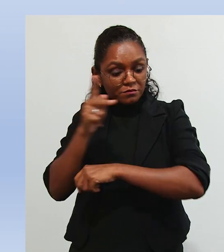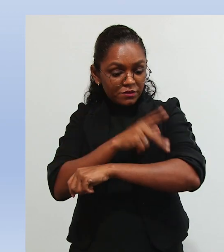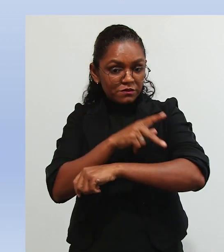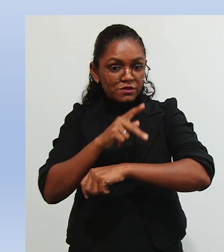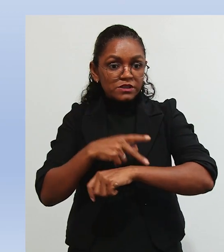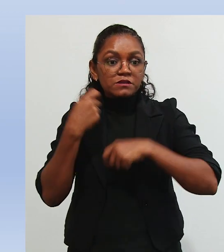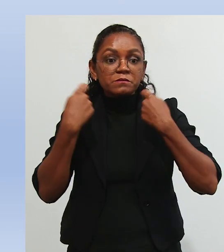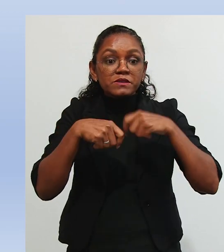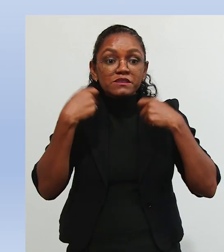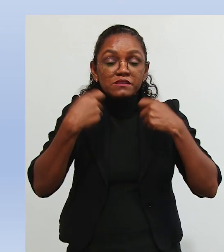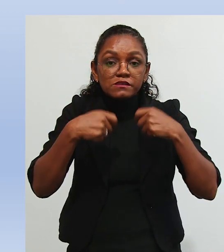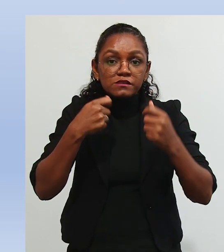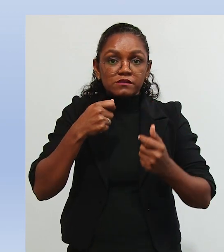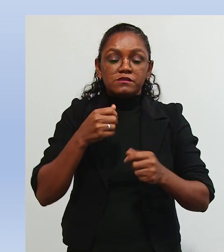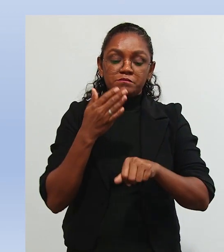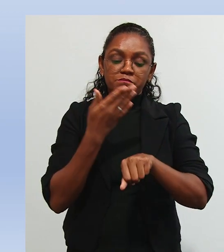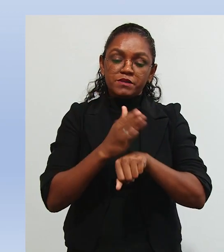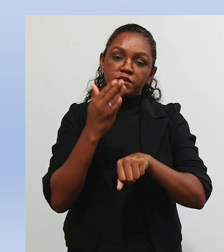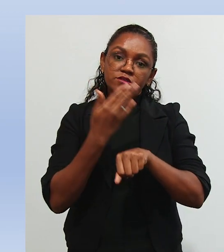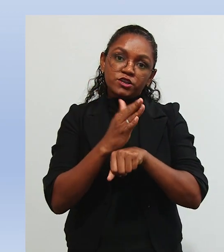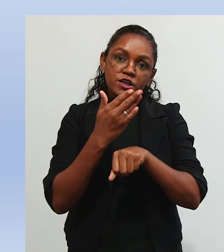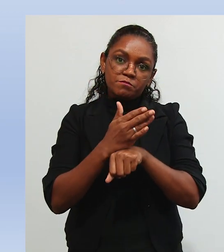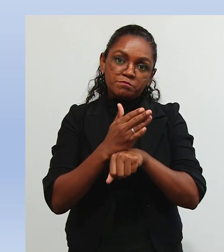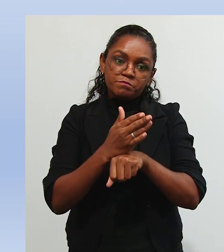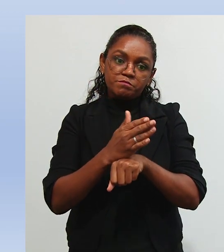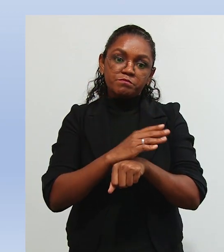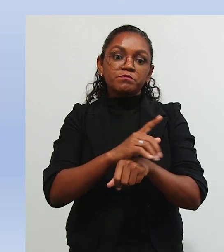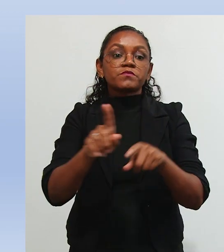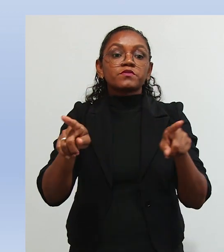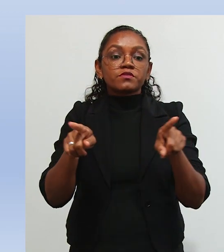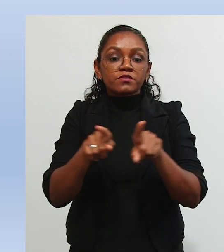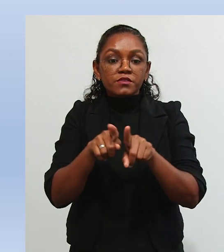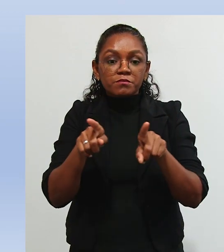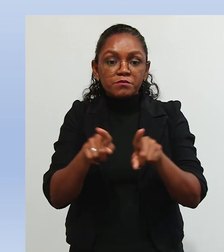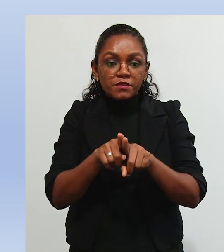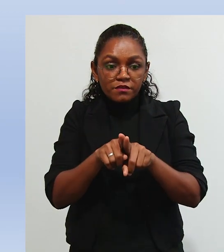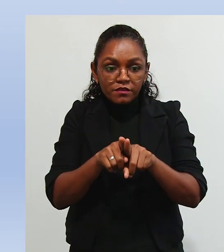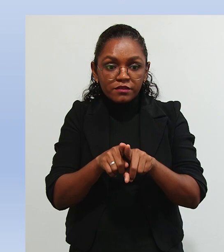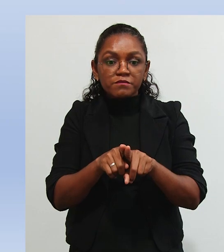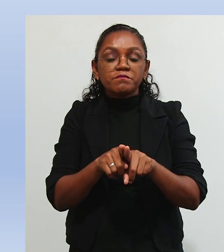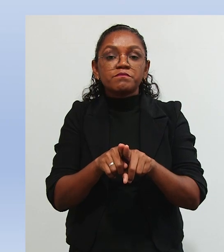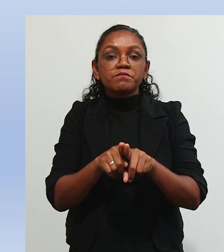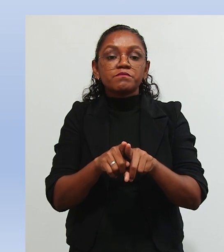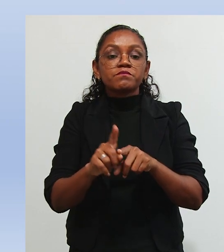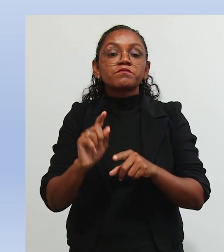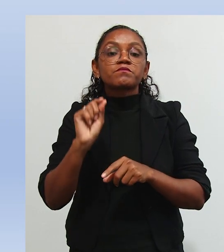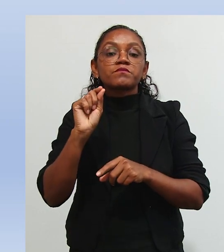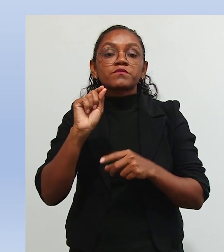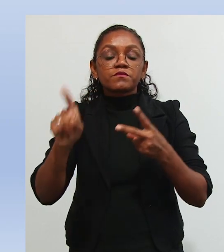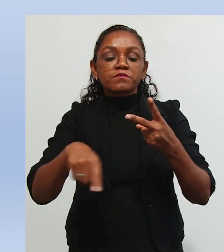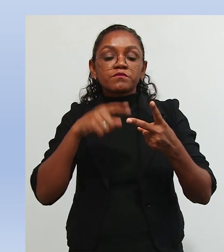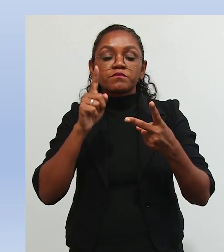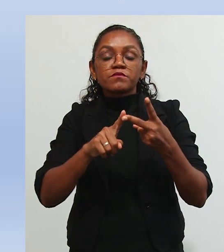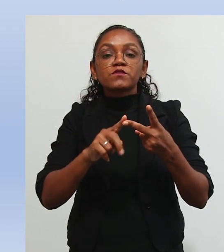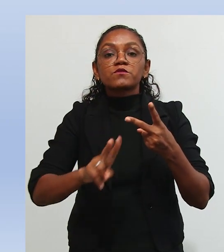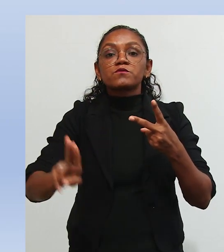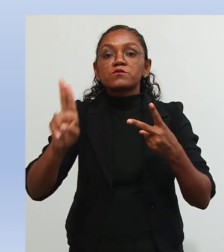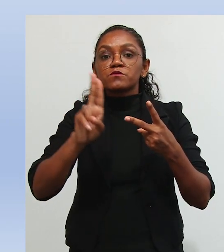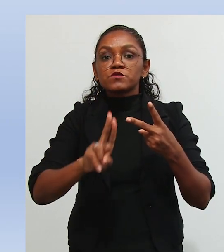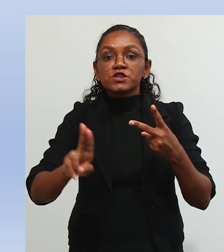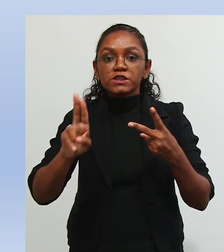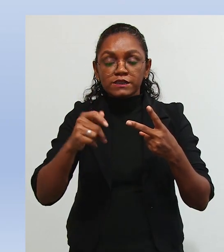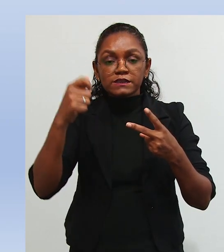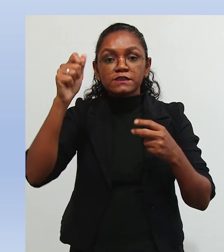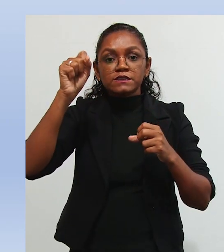é o princípio da atividade, ou seja, é preciso praticar. Também, por ser um pragmatismo, há o princípio da utilidade